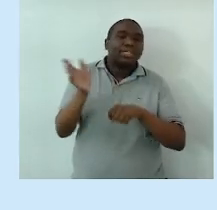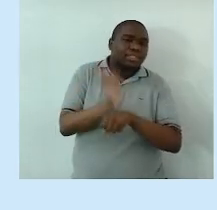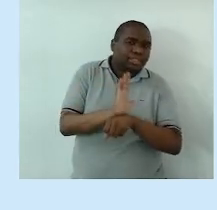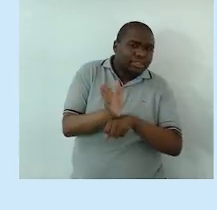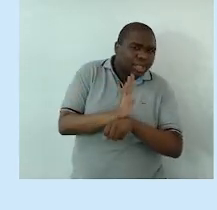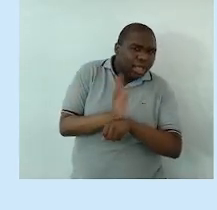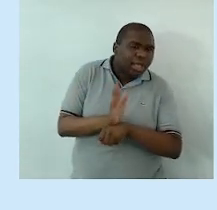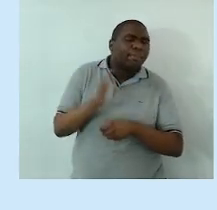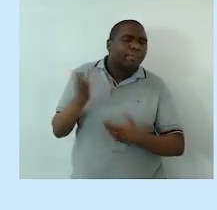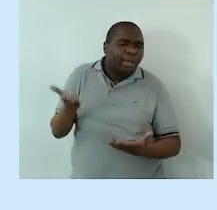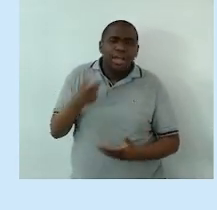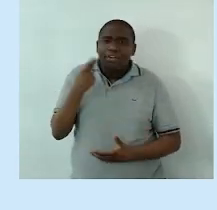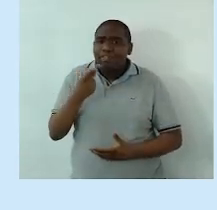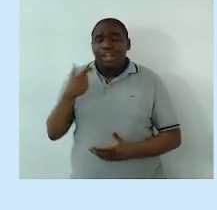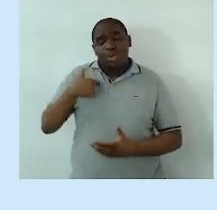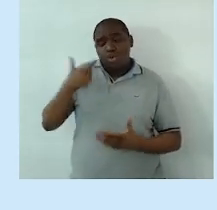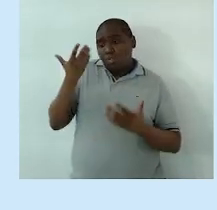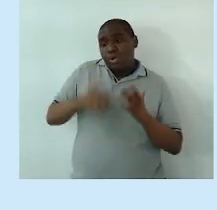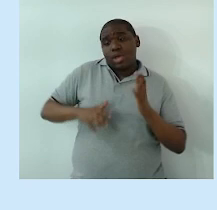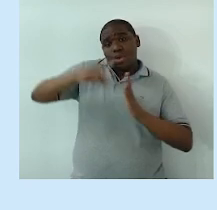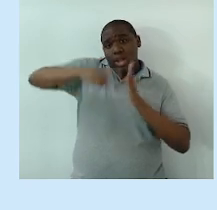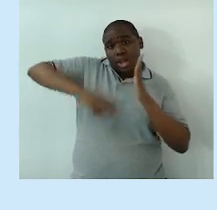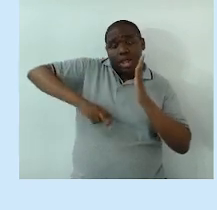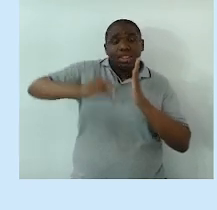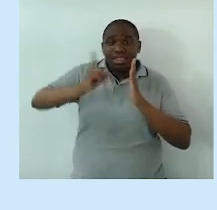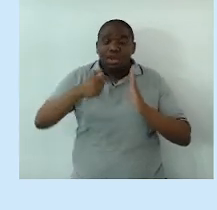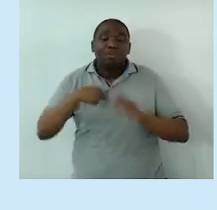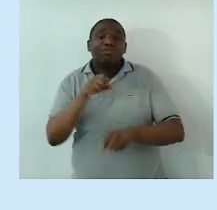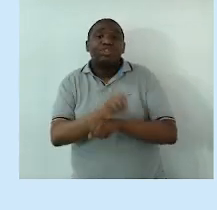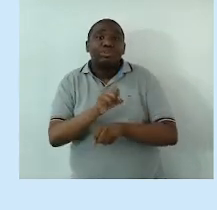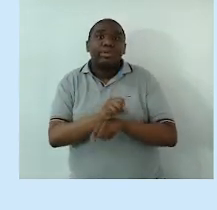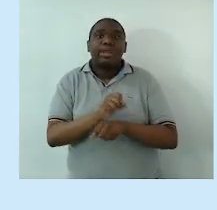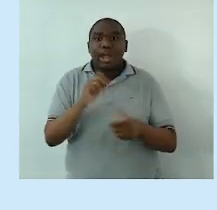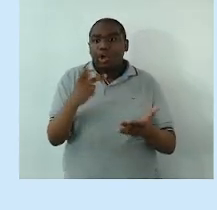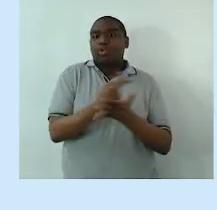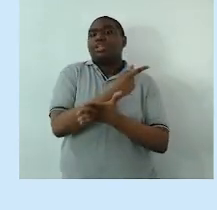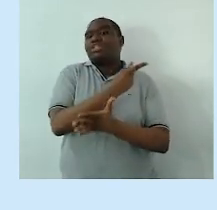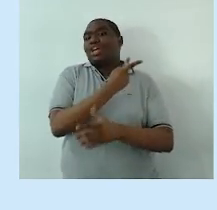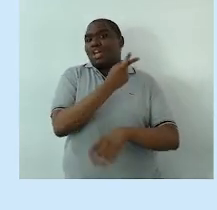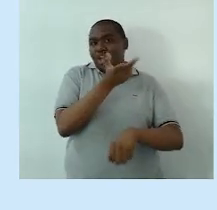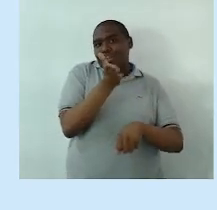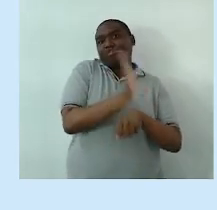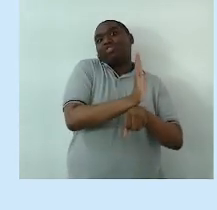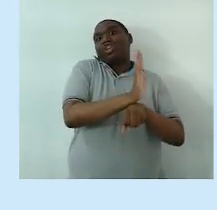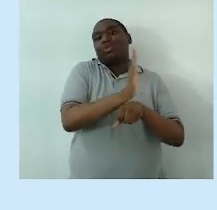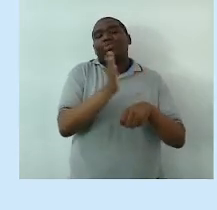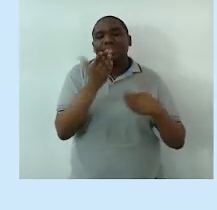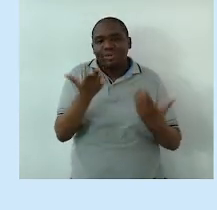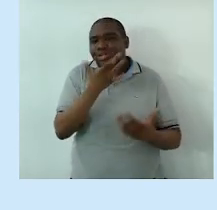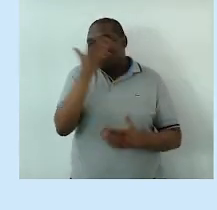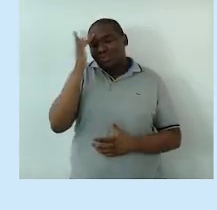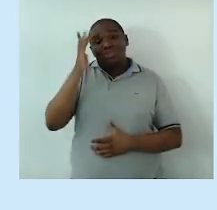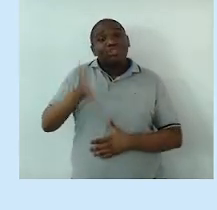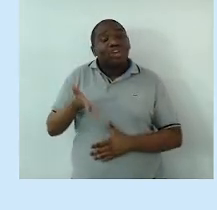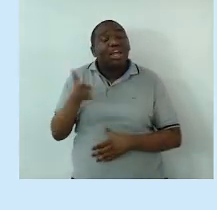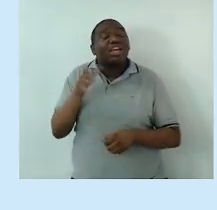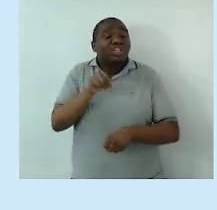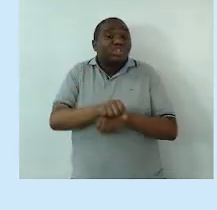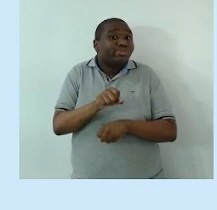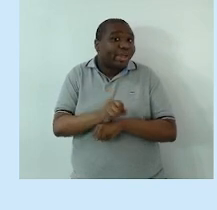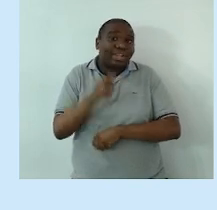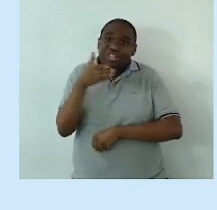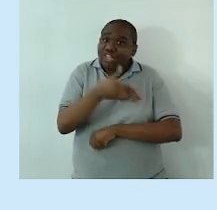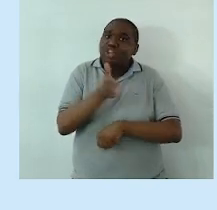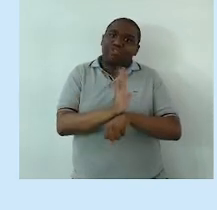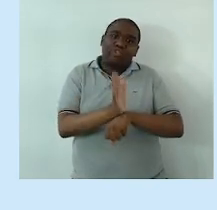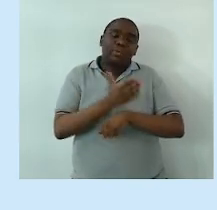fala assim, não vou ler o livro não, vou esperar virar filme, Então, assim, já pessoas, já é comum muitas pessoas assim